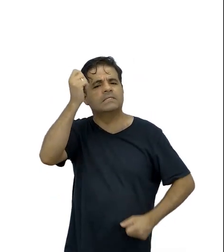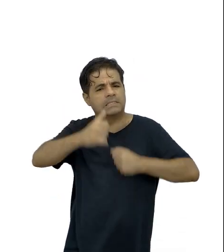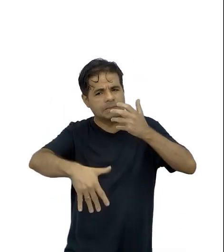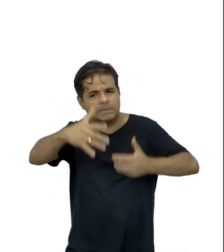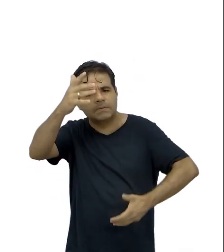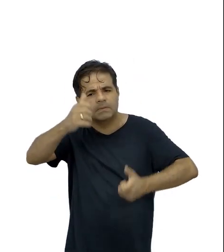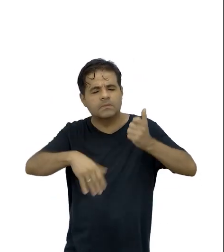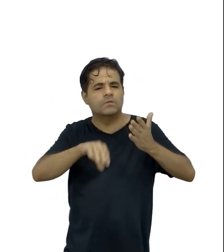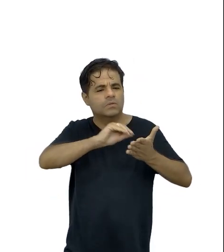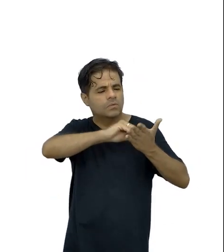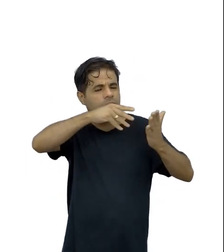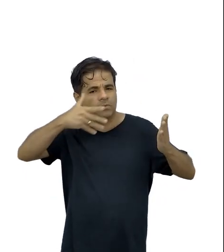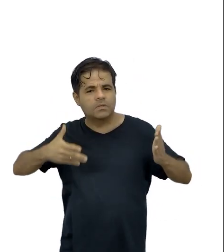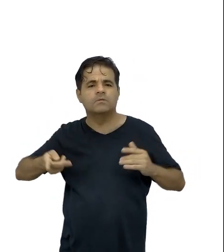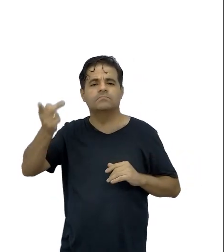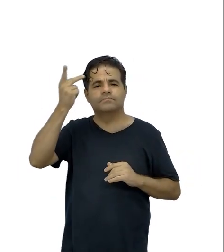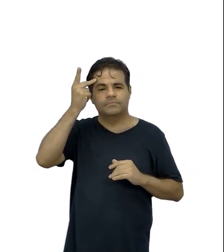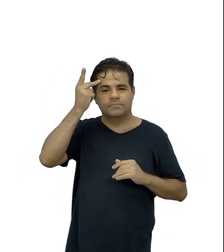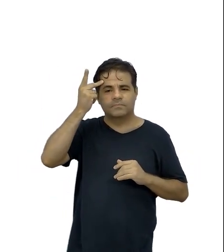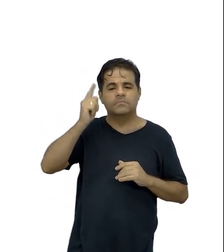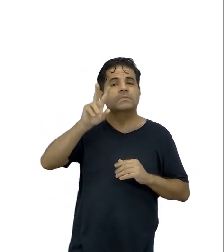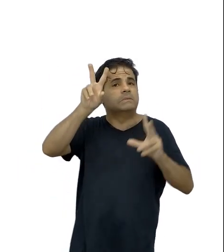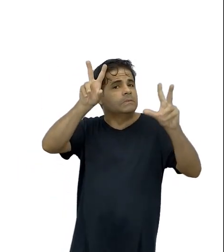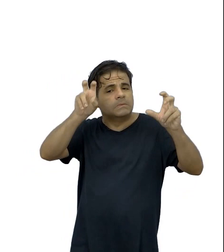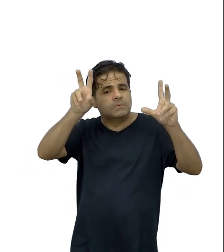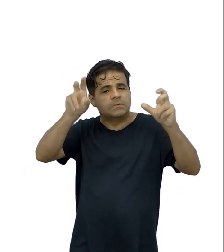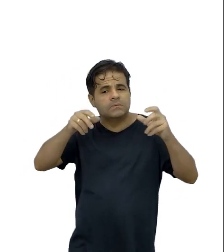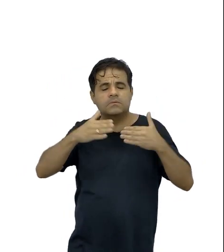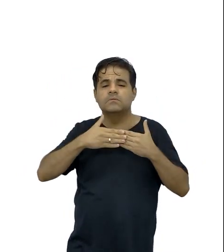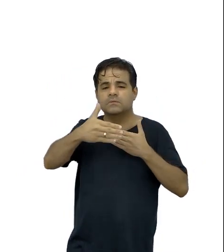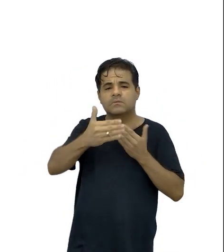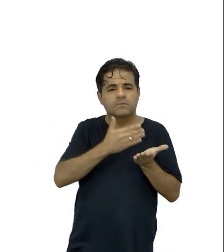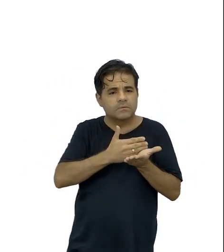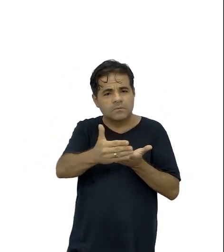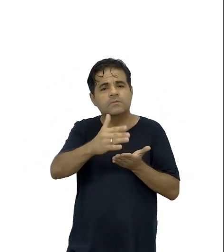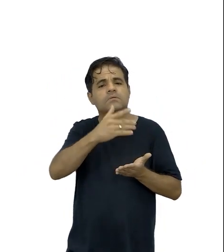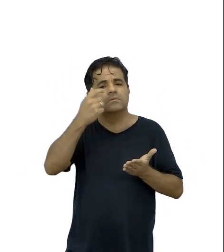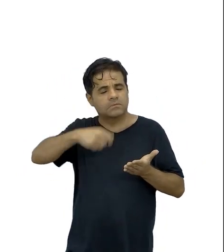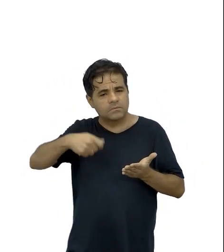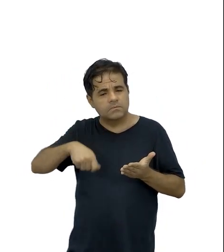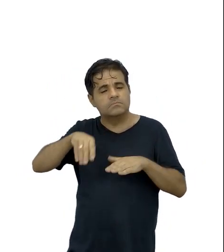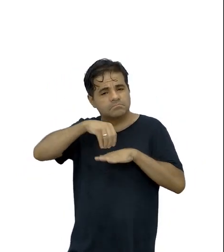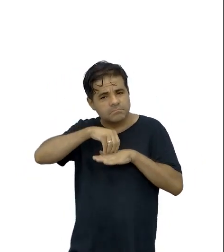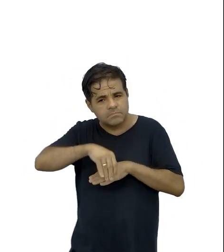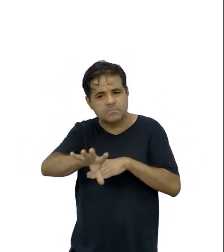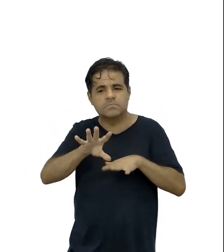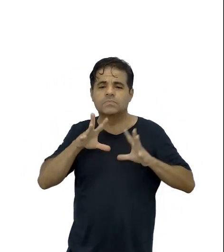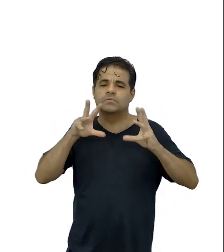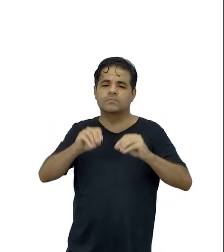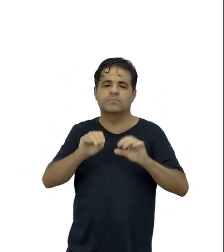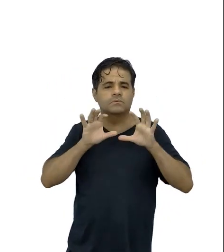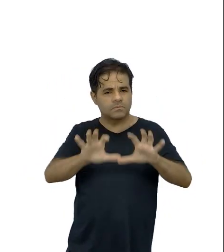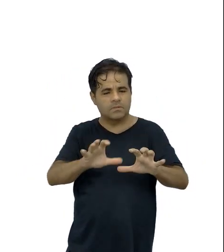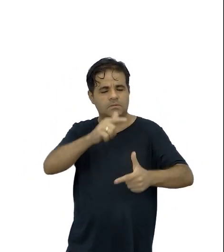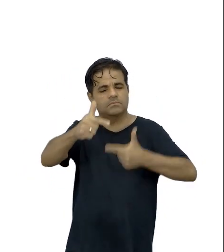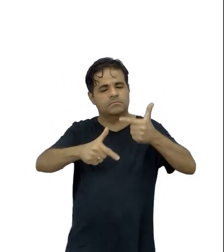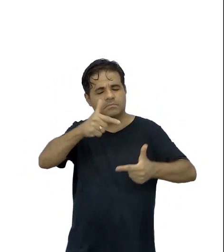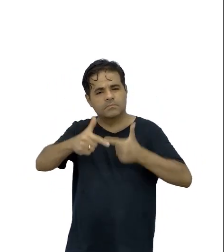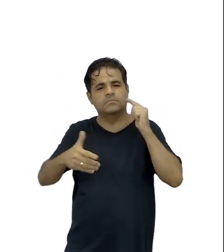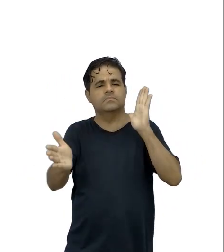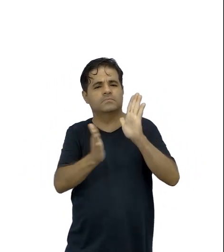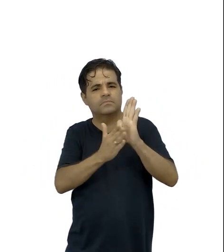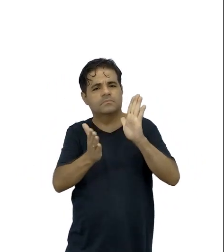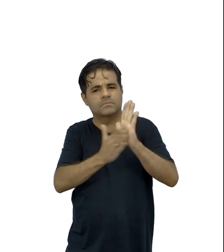currículo paulista, tais noções teóricas iniciais devem impactar todo o trabalho proposto para a